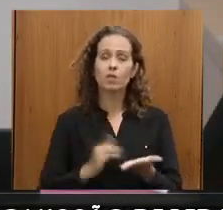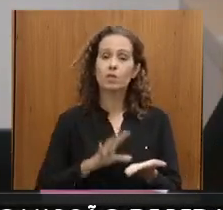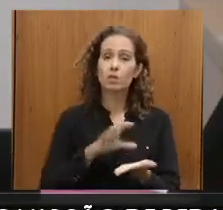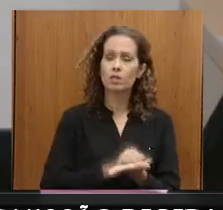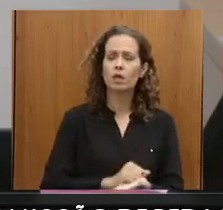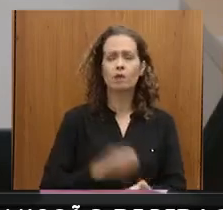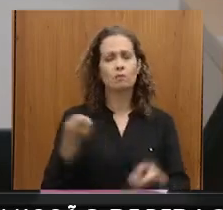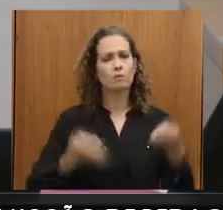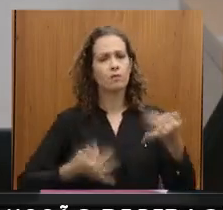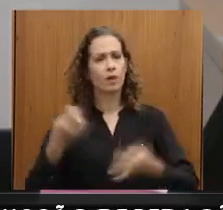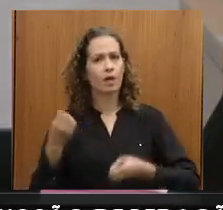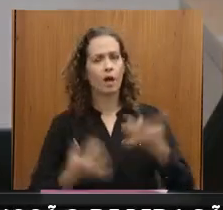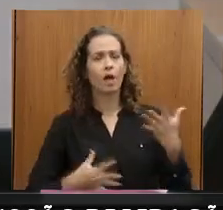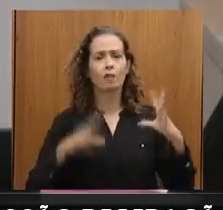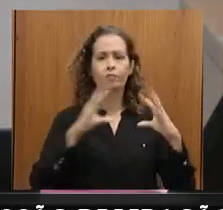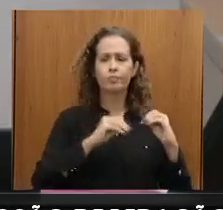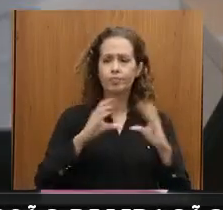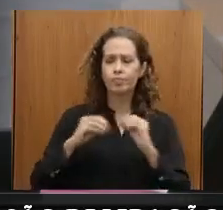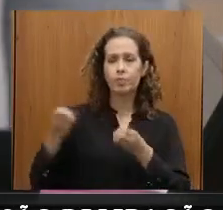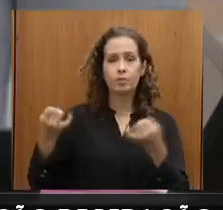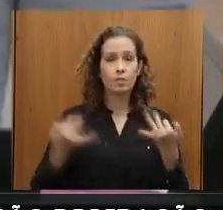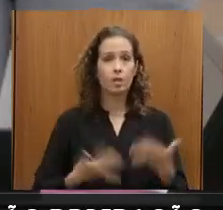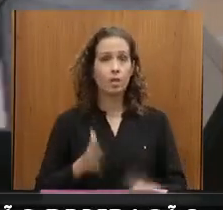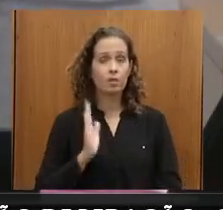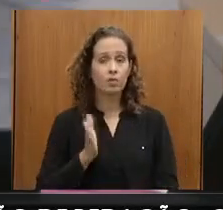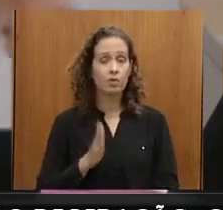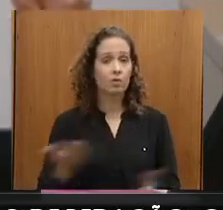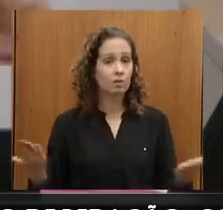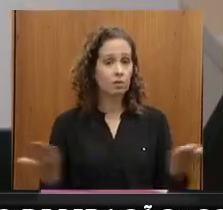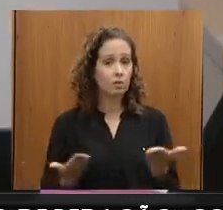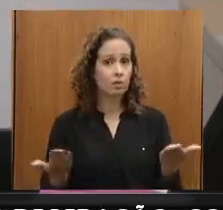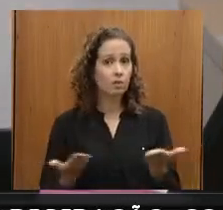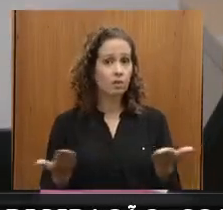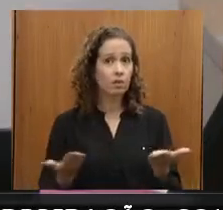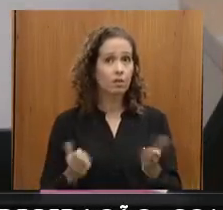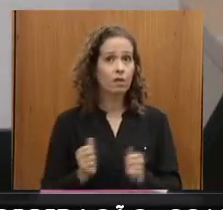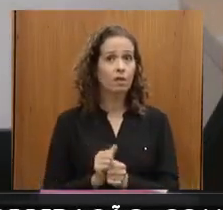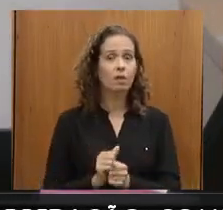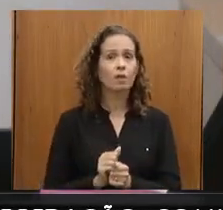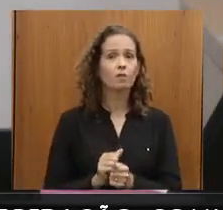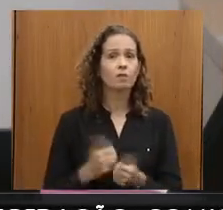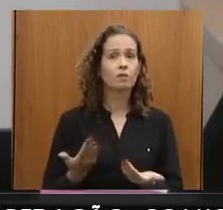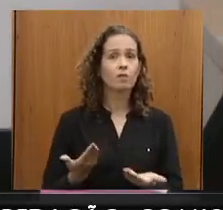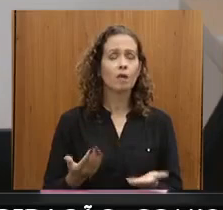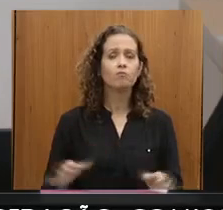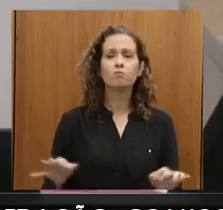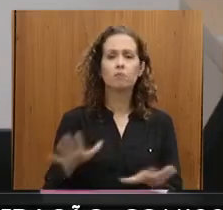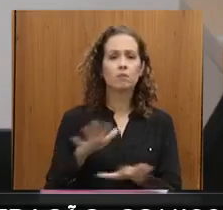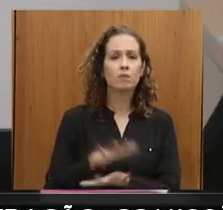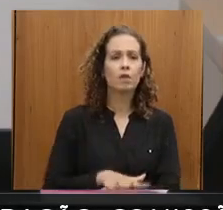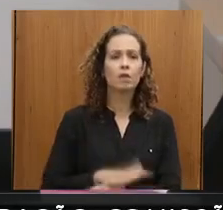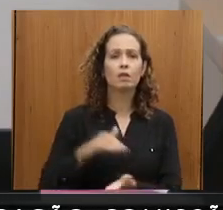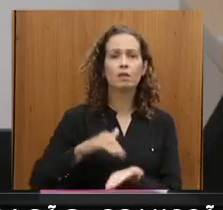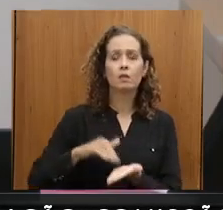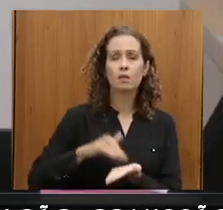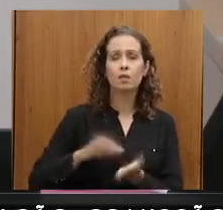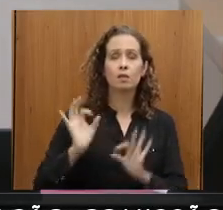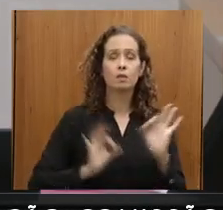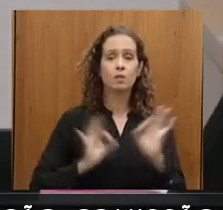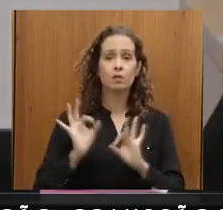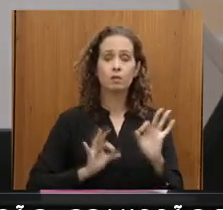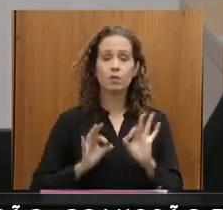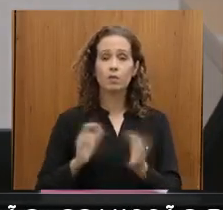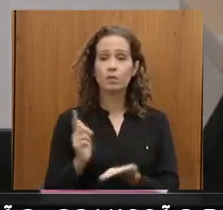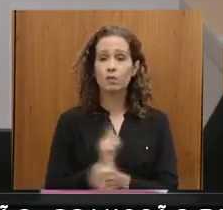trouxeram suas considerações e contribuições. Eu vou passar para a despedida da secretária de Planejamento e